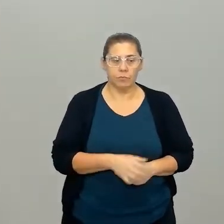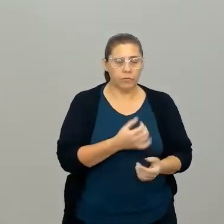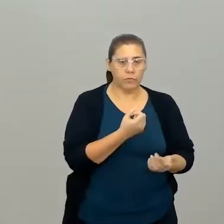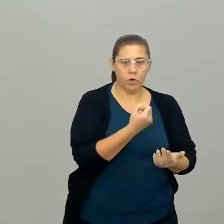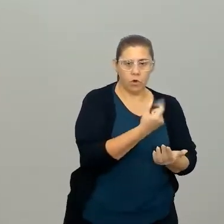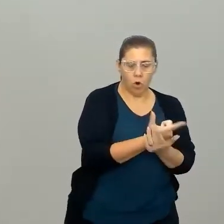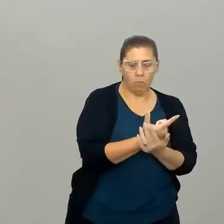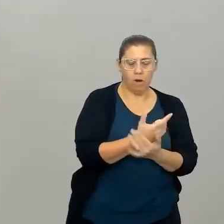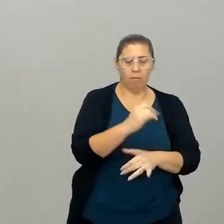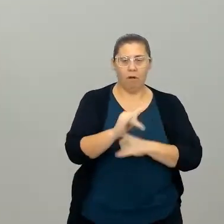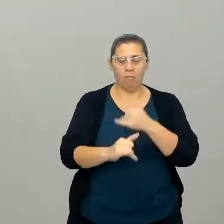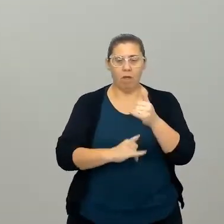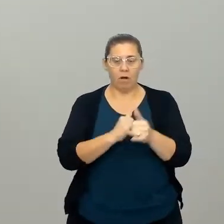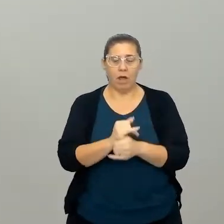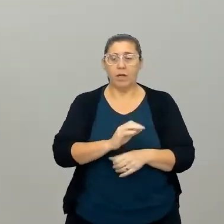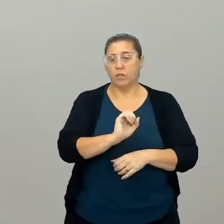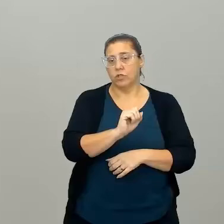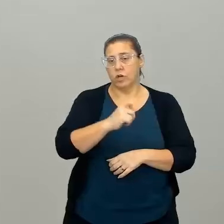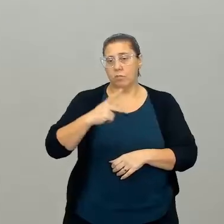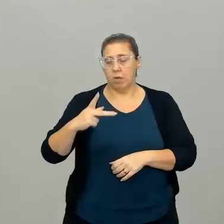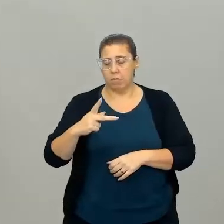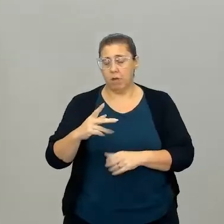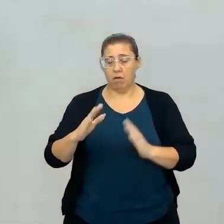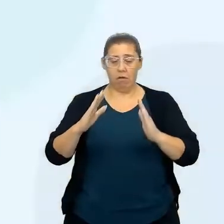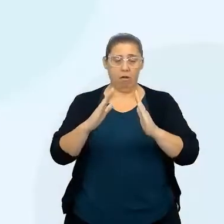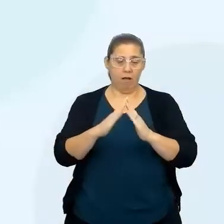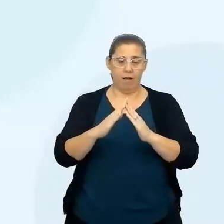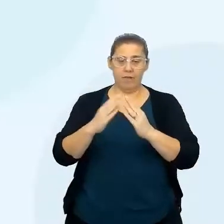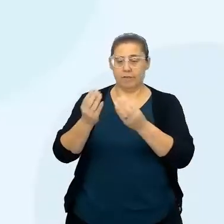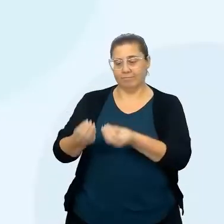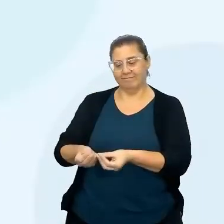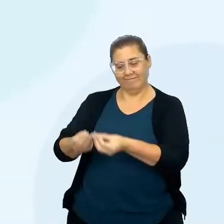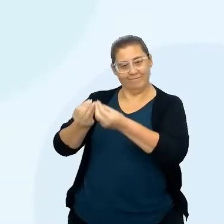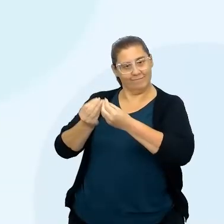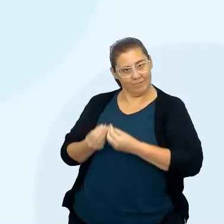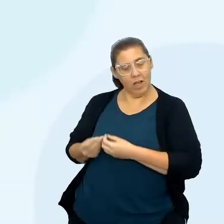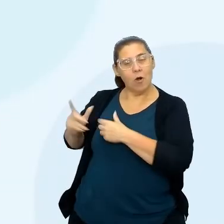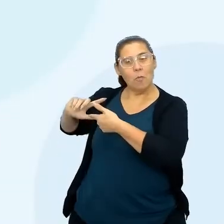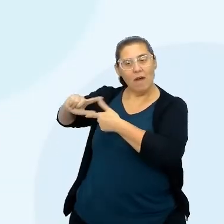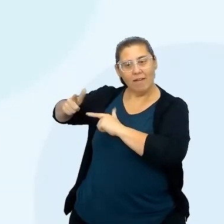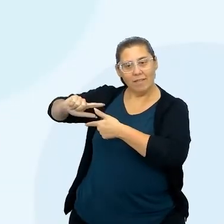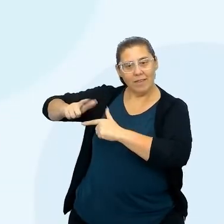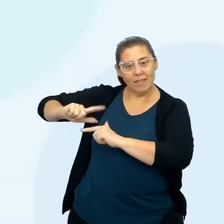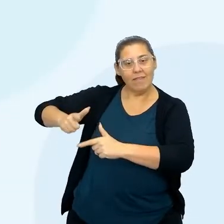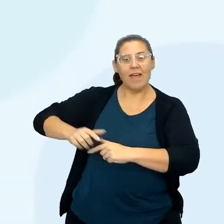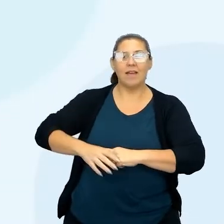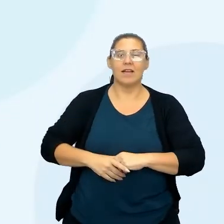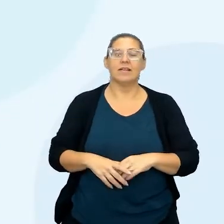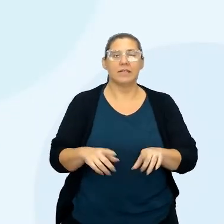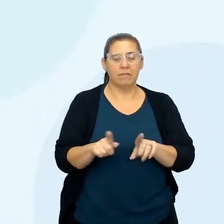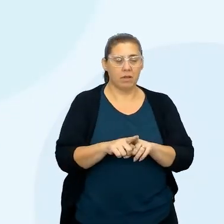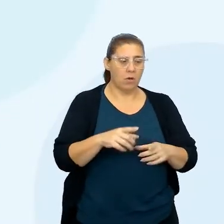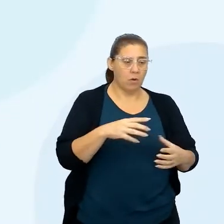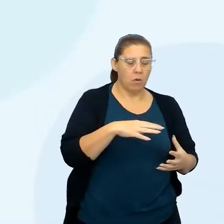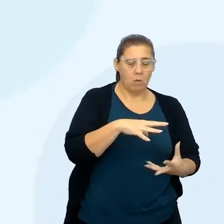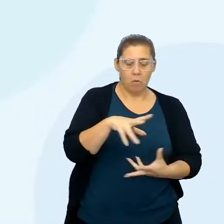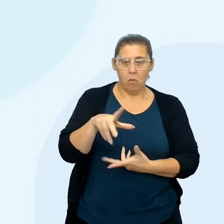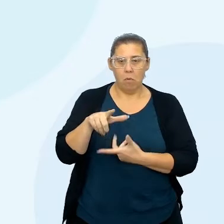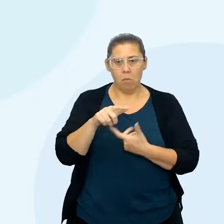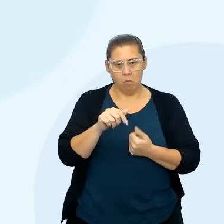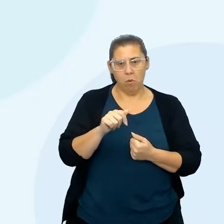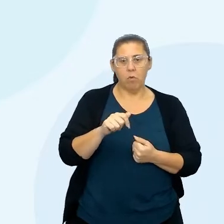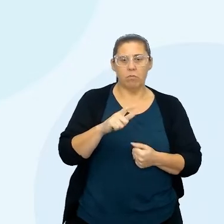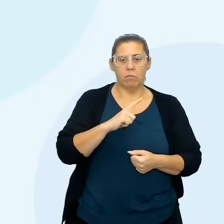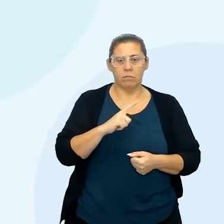pela internet, pelo aplicativo, recebe em casa. De novo, é uma tendência. Isso faz com que o mundo seja mediado